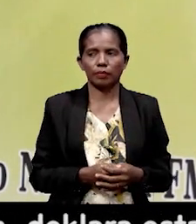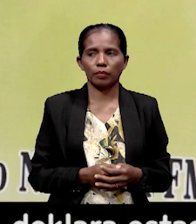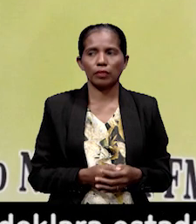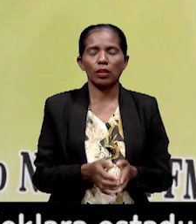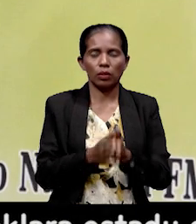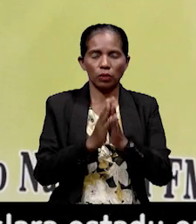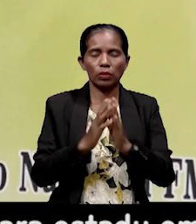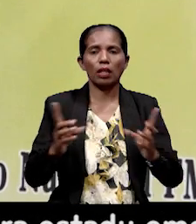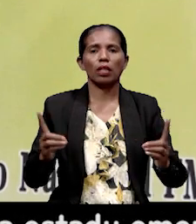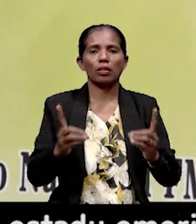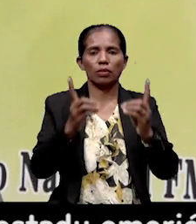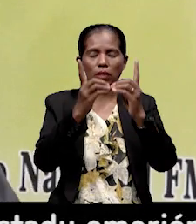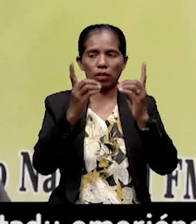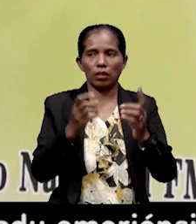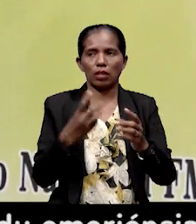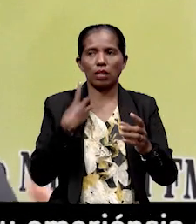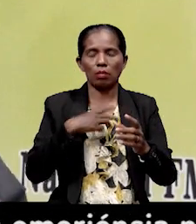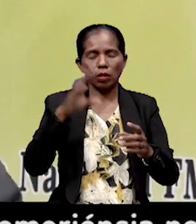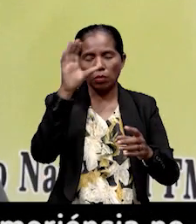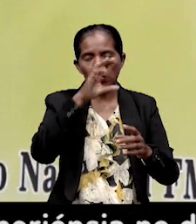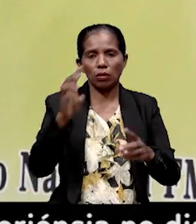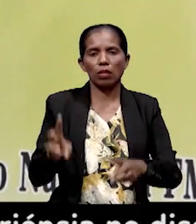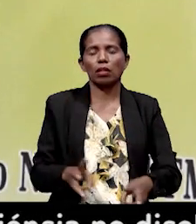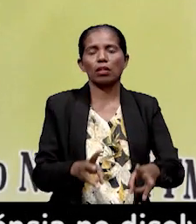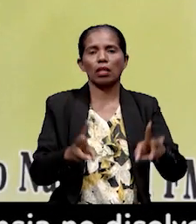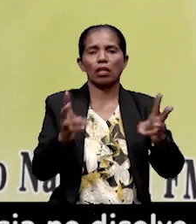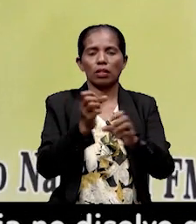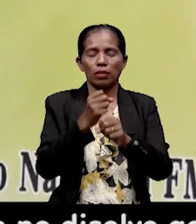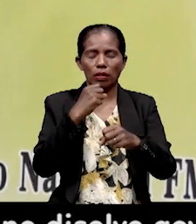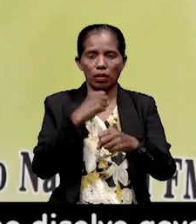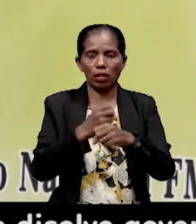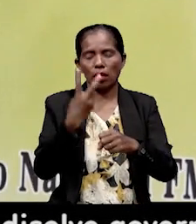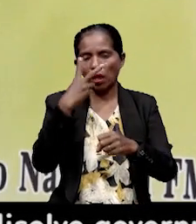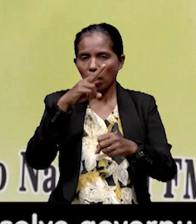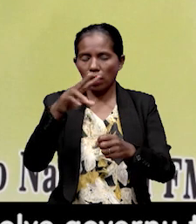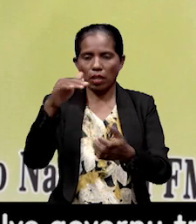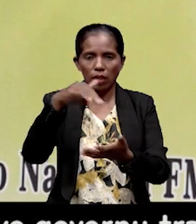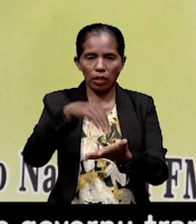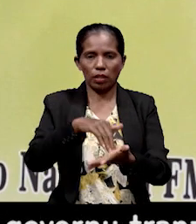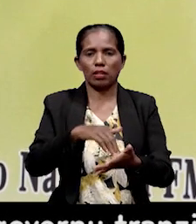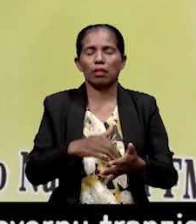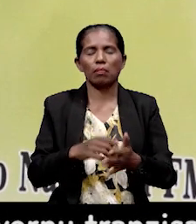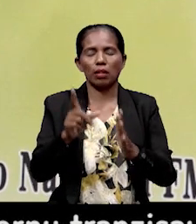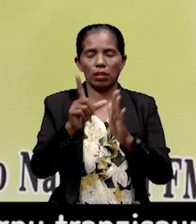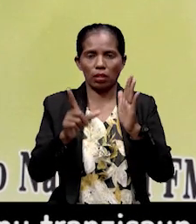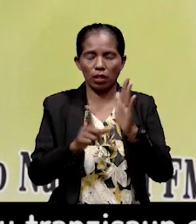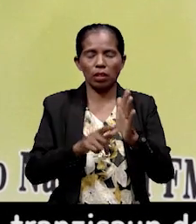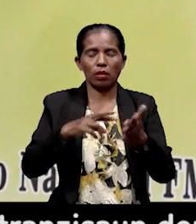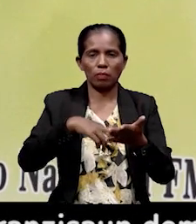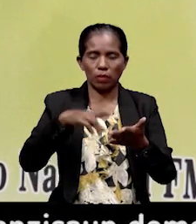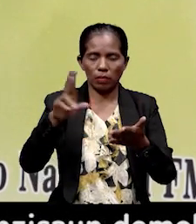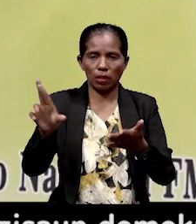Uso audiência né para ver a boca da lá, o di, halo, revisão da lei né de promulgado,